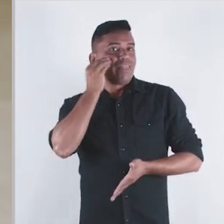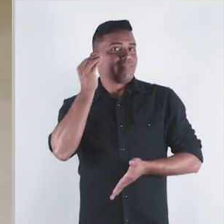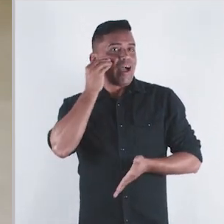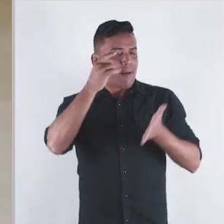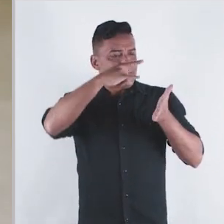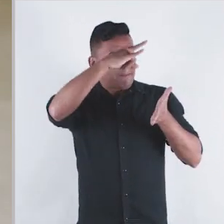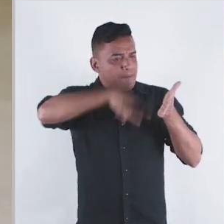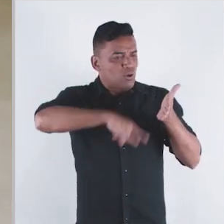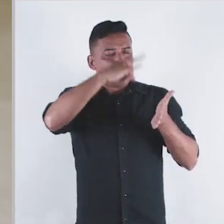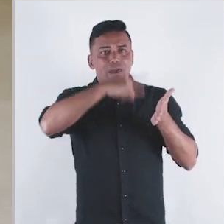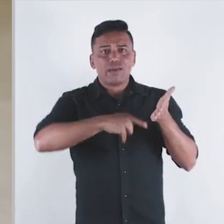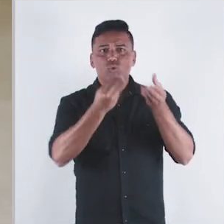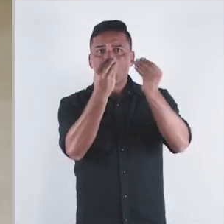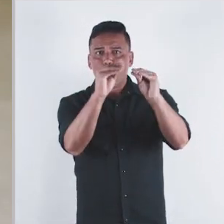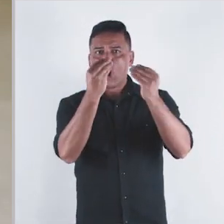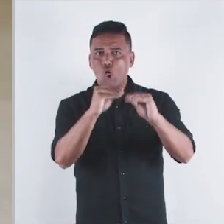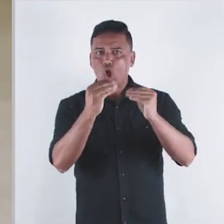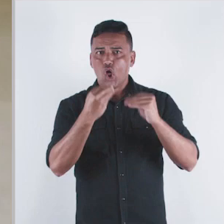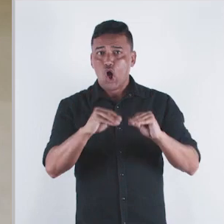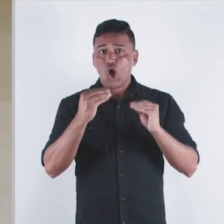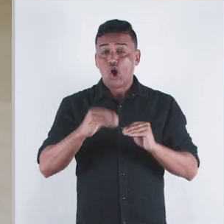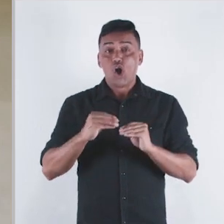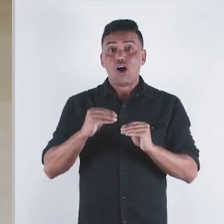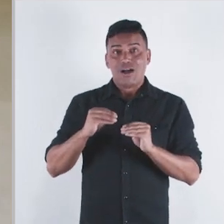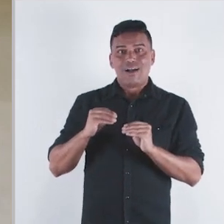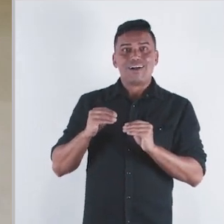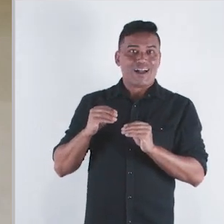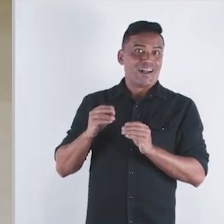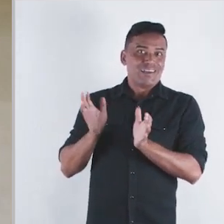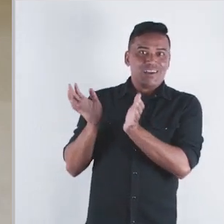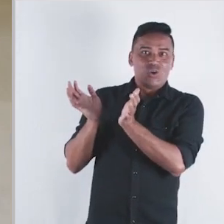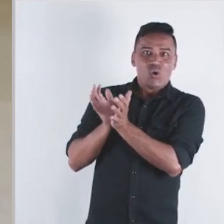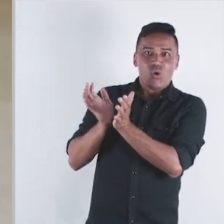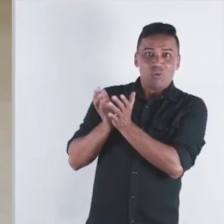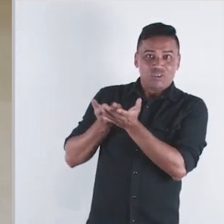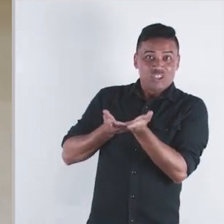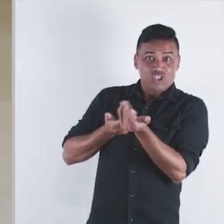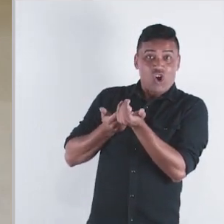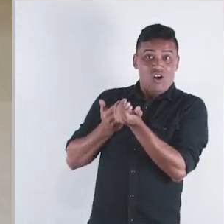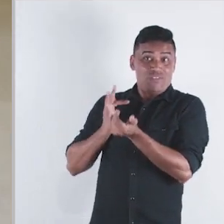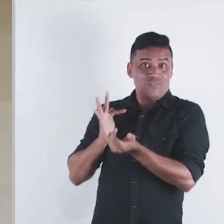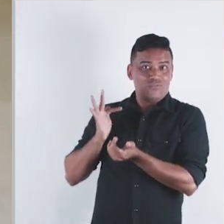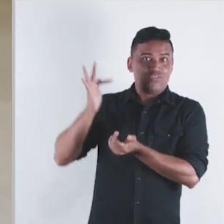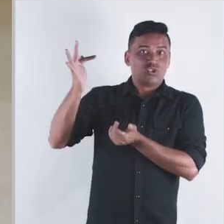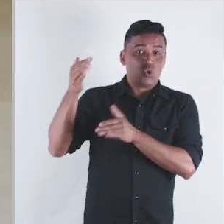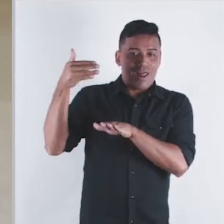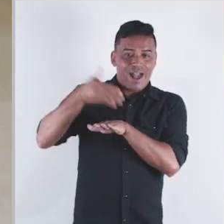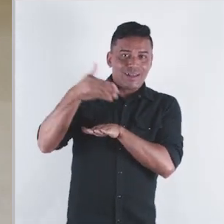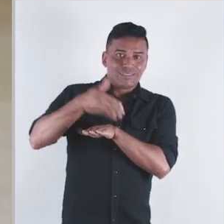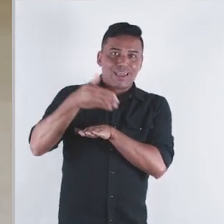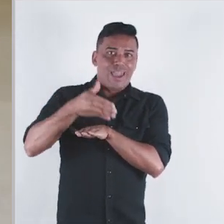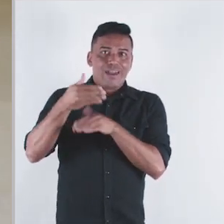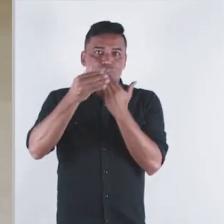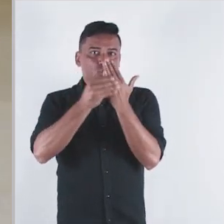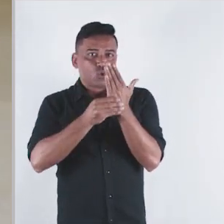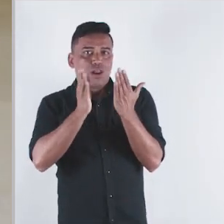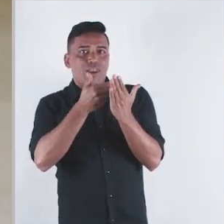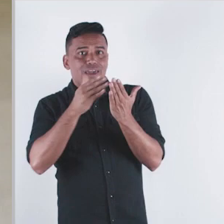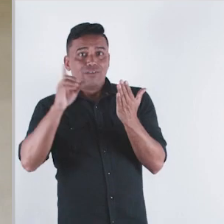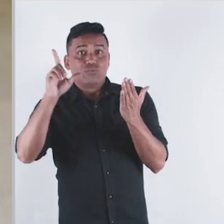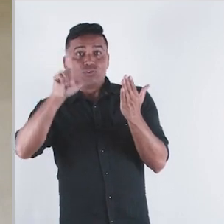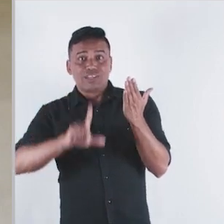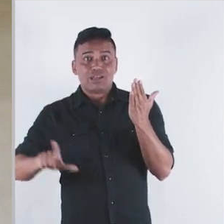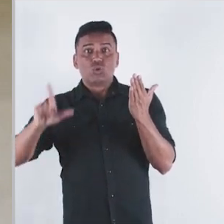as maneiras possíveis para que as gerações no futuro, se não tiverem acesso à obra, tenham pelo